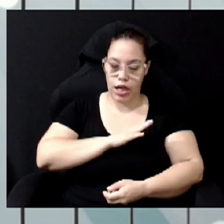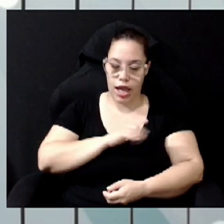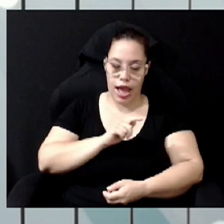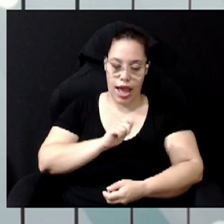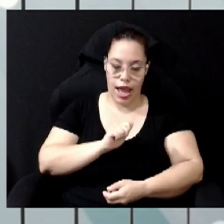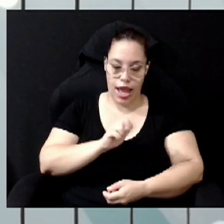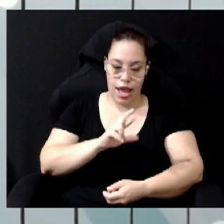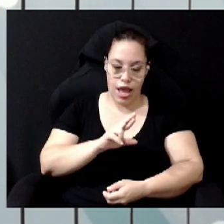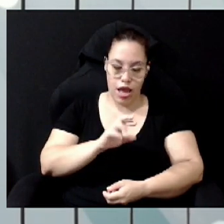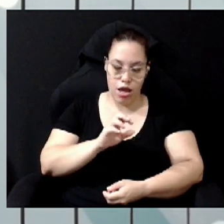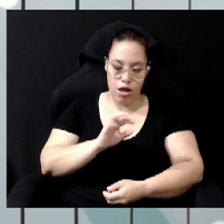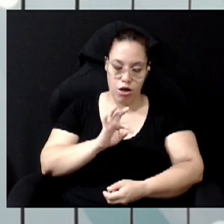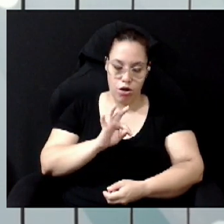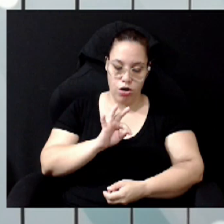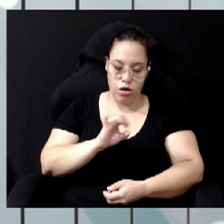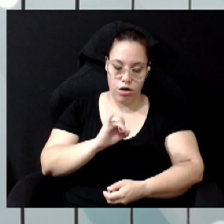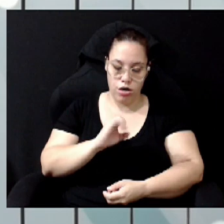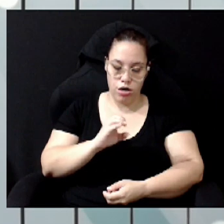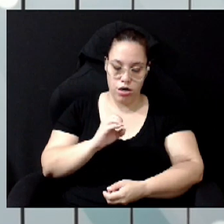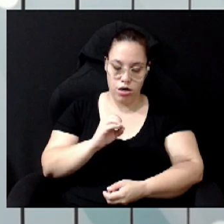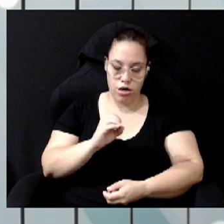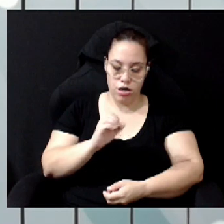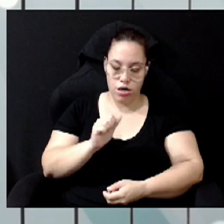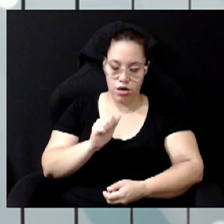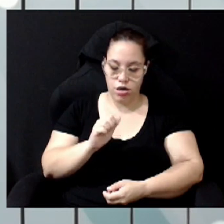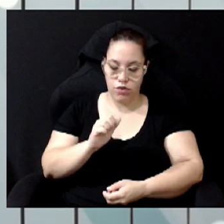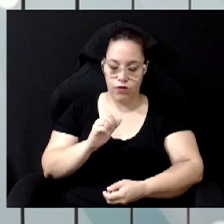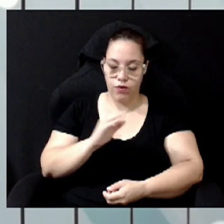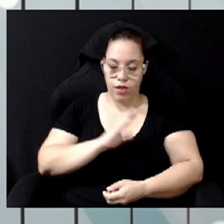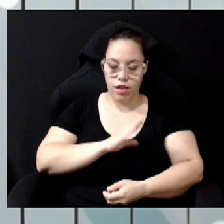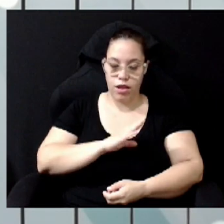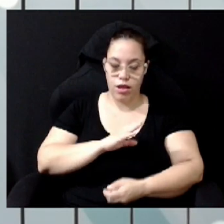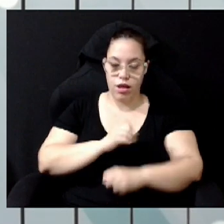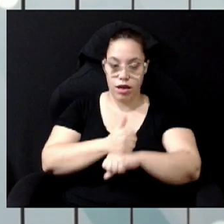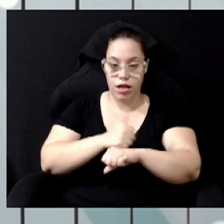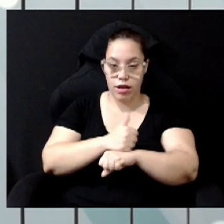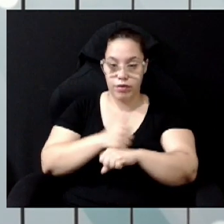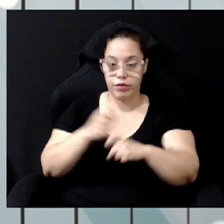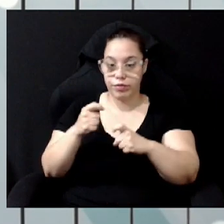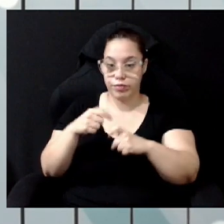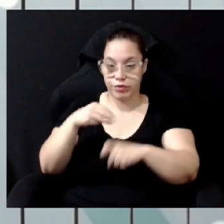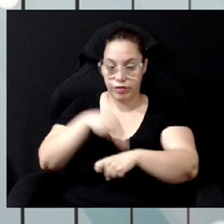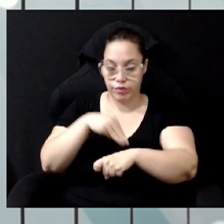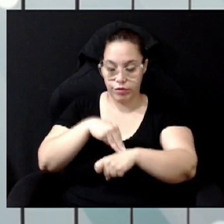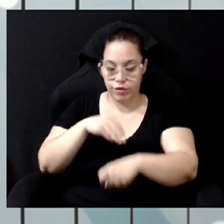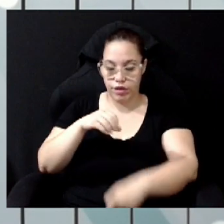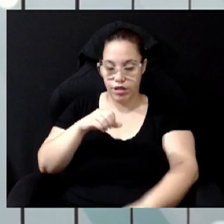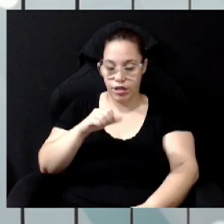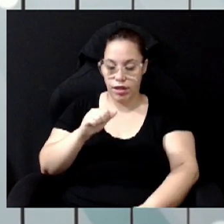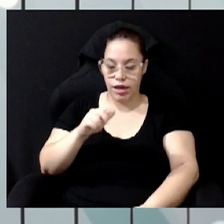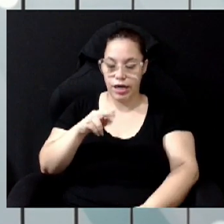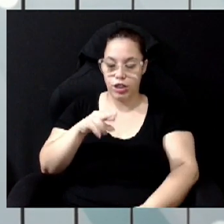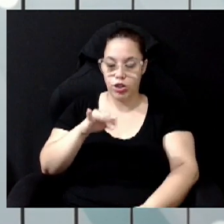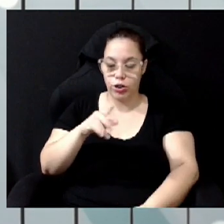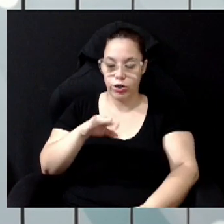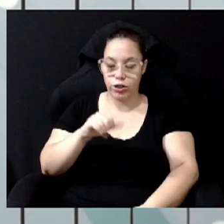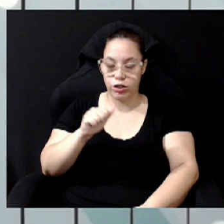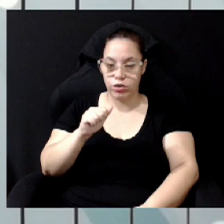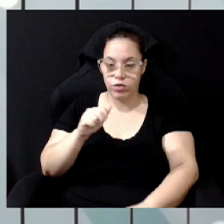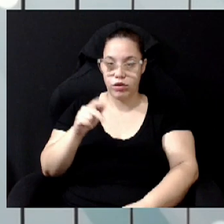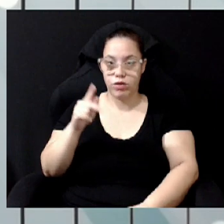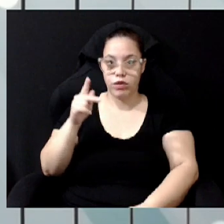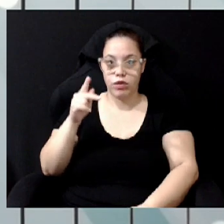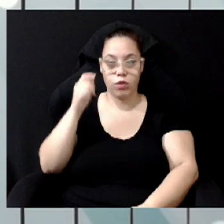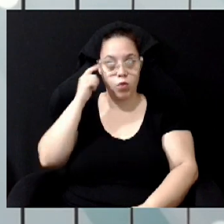é o cardiologista Silvio Giopato. Ele é mestre em cardiologia pela Escola Paulista de Medicina